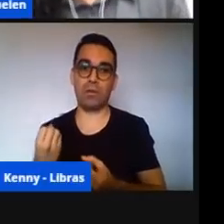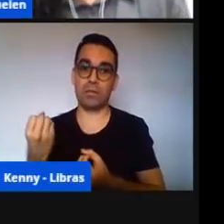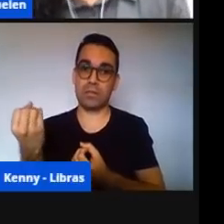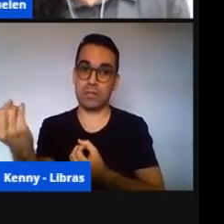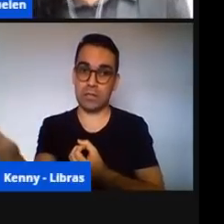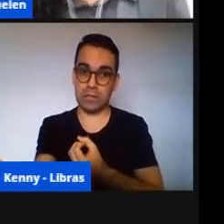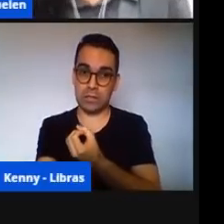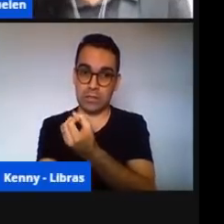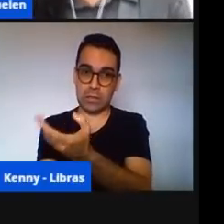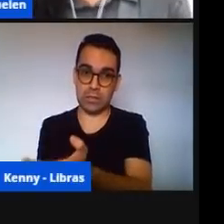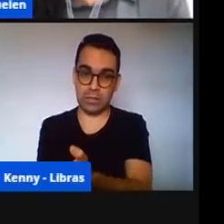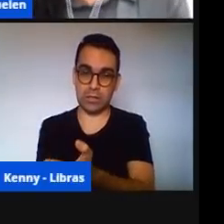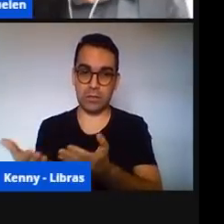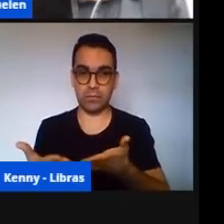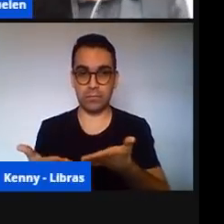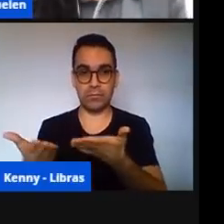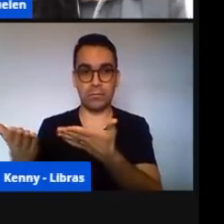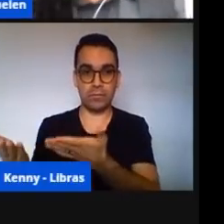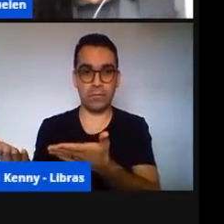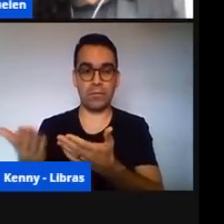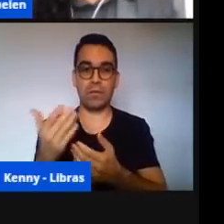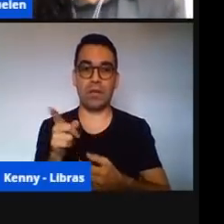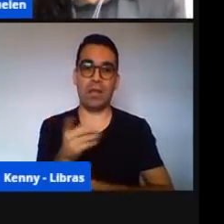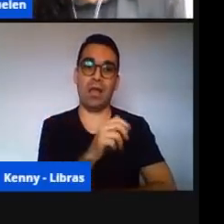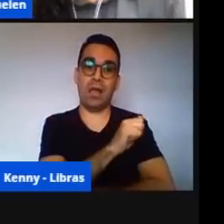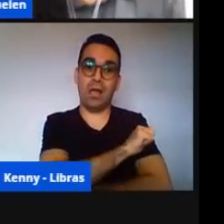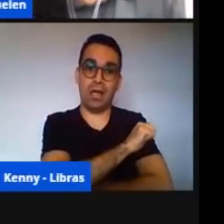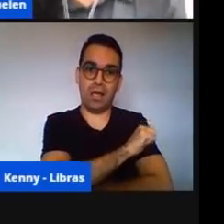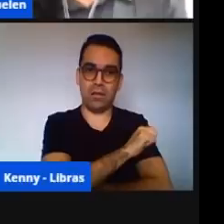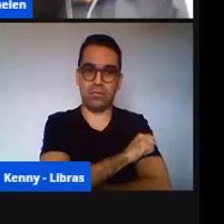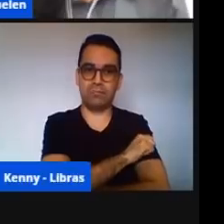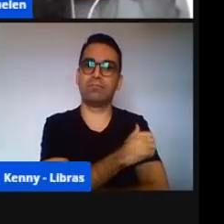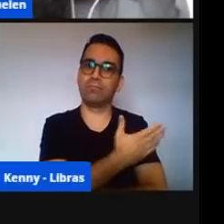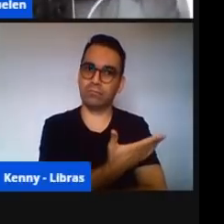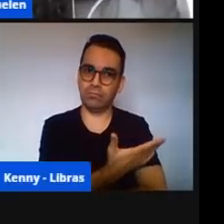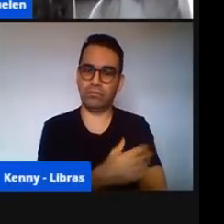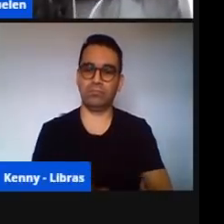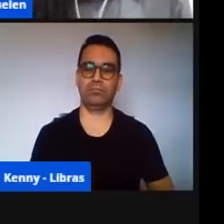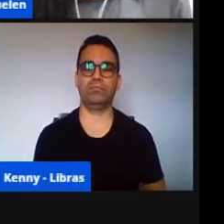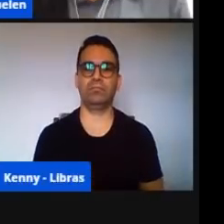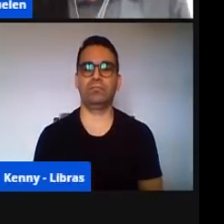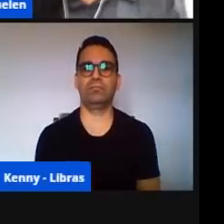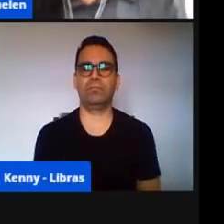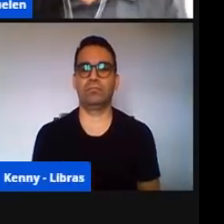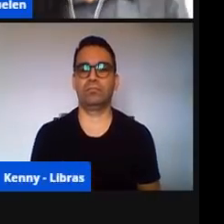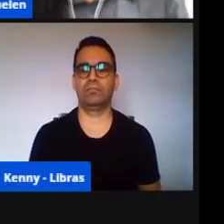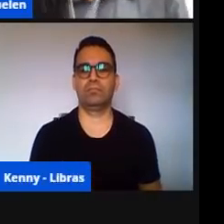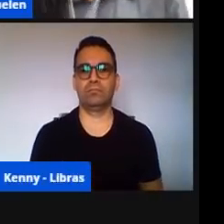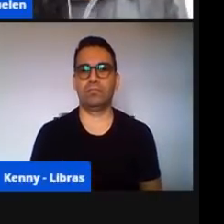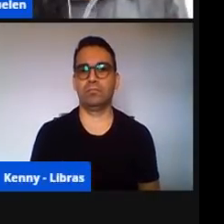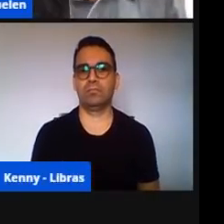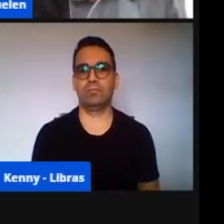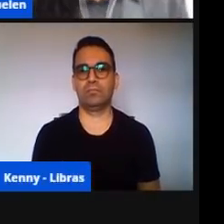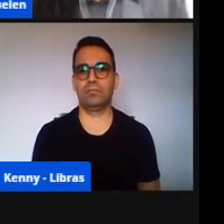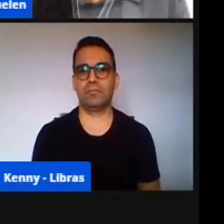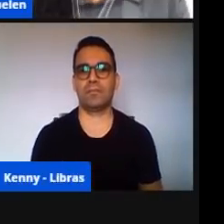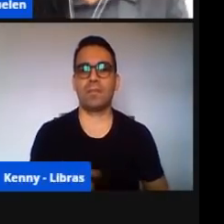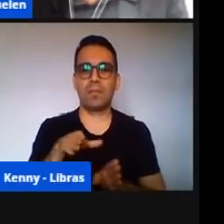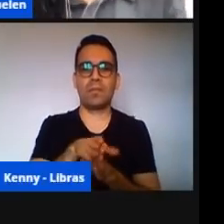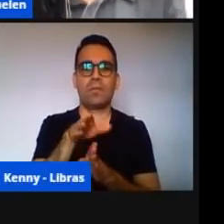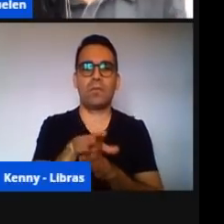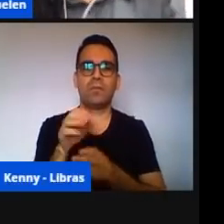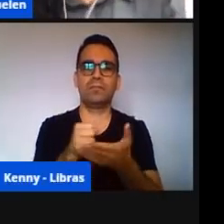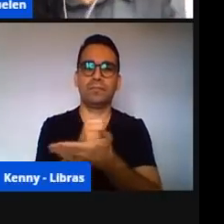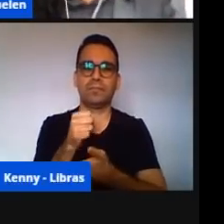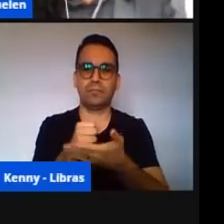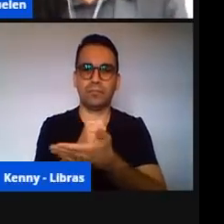servindo uma alimentação com qualidade, tá? Então, essa é a nossa preocupação. A gente fala muito nos nossos cursos, a